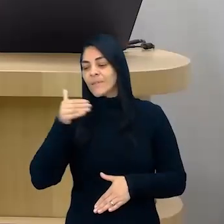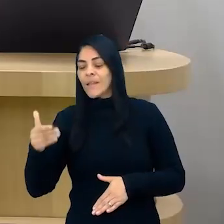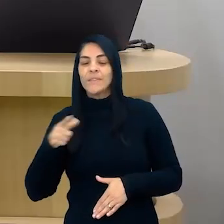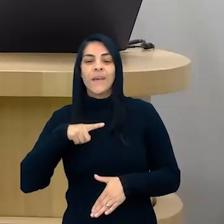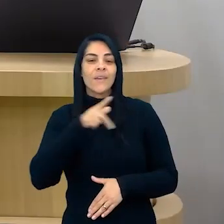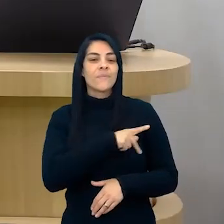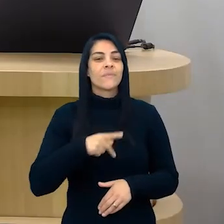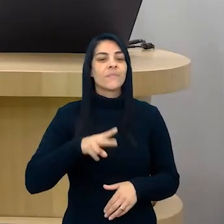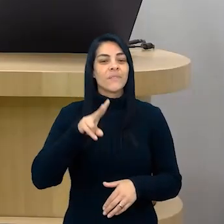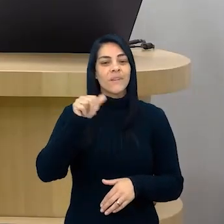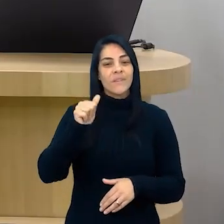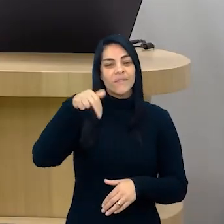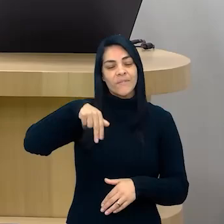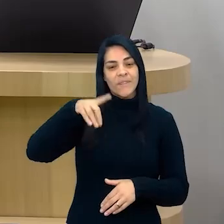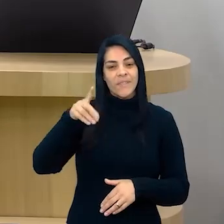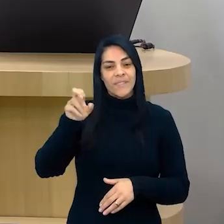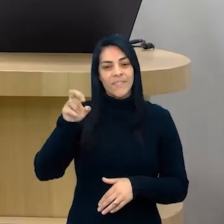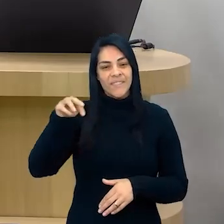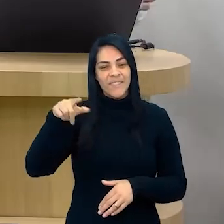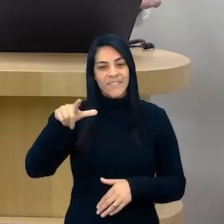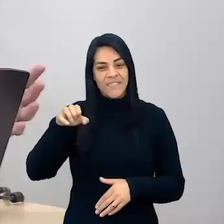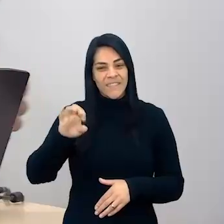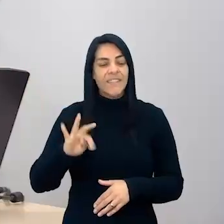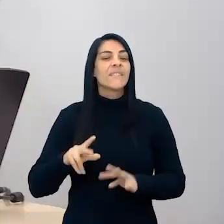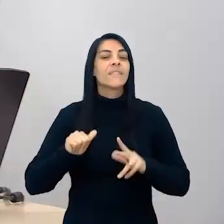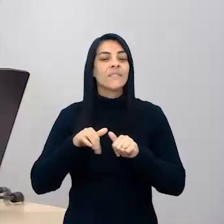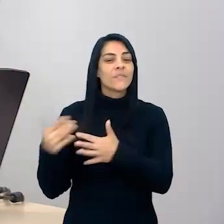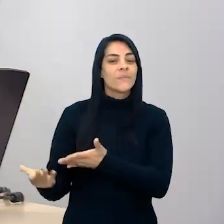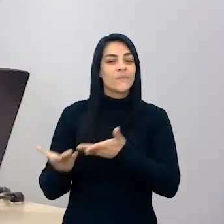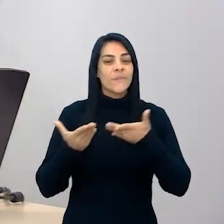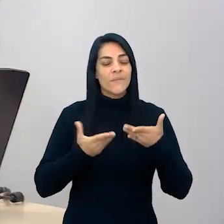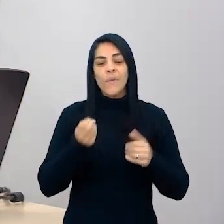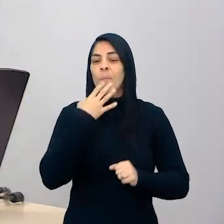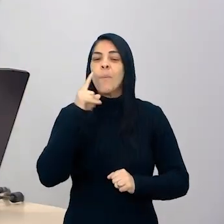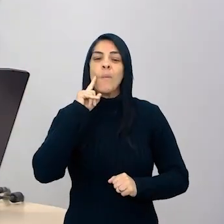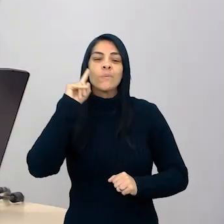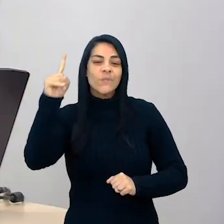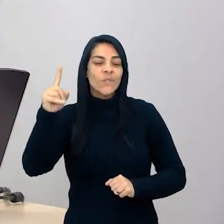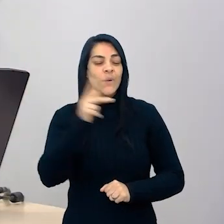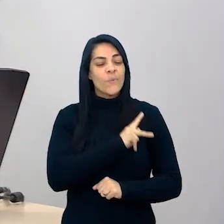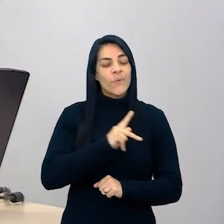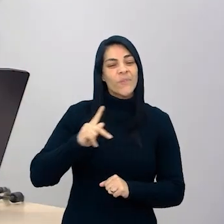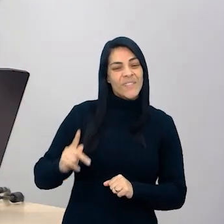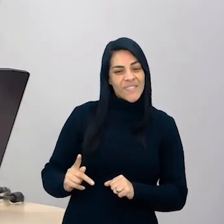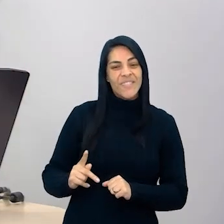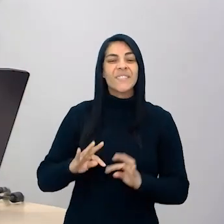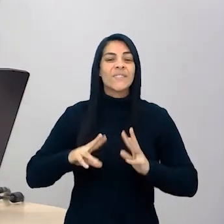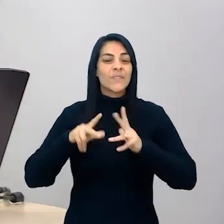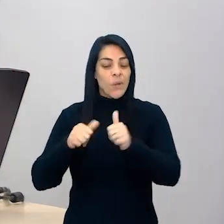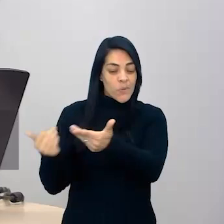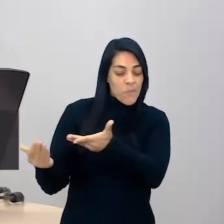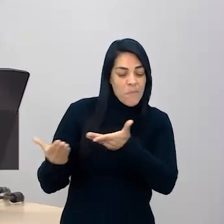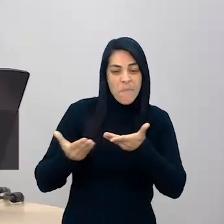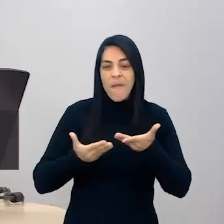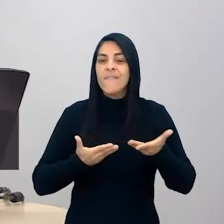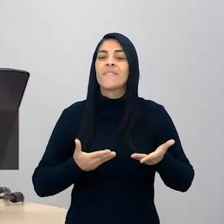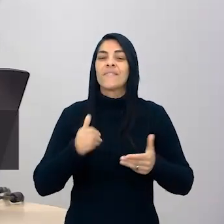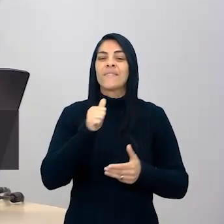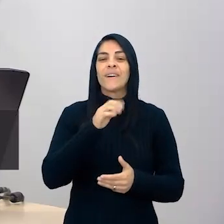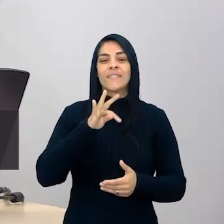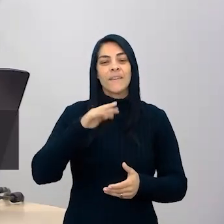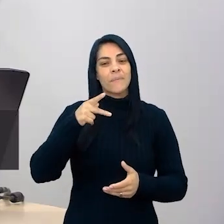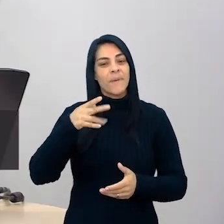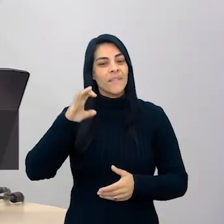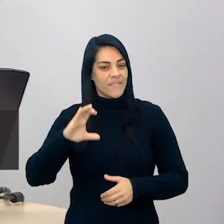professor Vanderlei. Sejam todos muito bem-vindos, cordial bom dia, professoras e professores, sejam muito bem-vindos ao ATPC